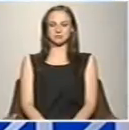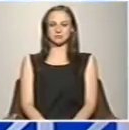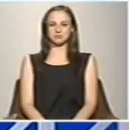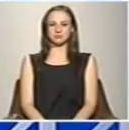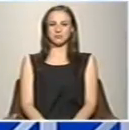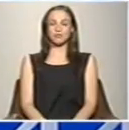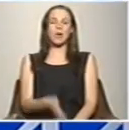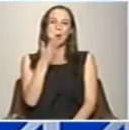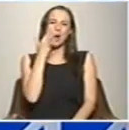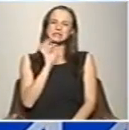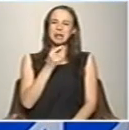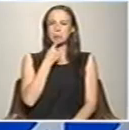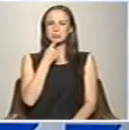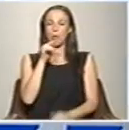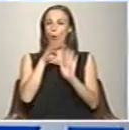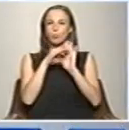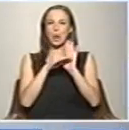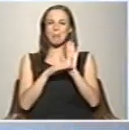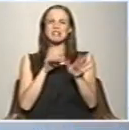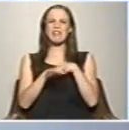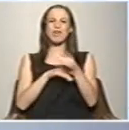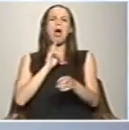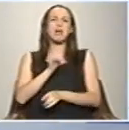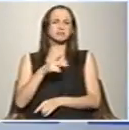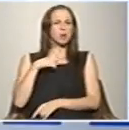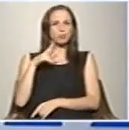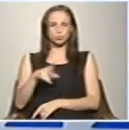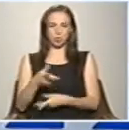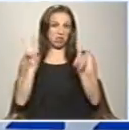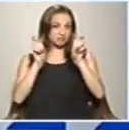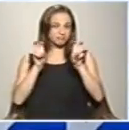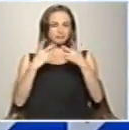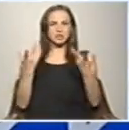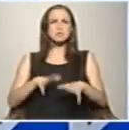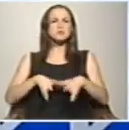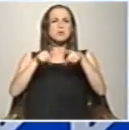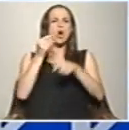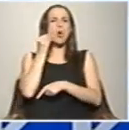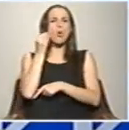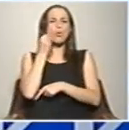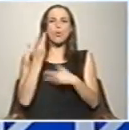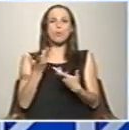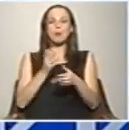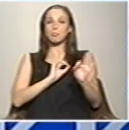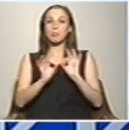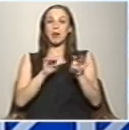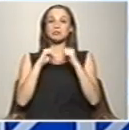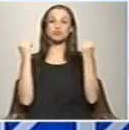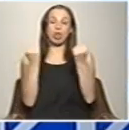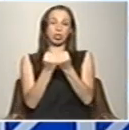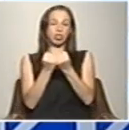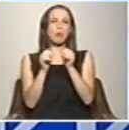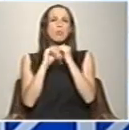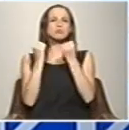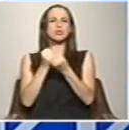Vamos tentar perceber ao longo deste programa o que é que se tem feito em Portugal nesta temática, como é que se tem evoluído para prepararmos a nossa sociedade para uma sociedade